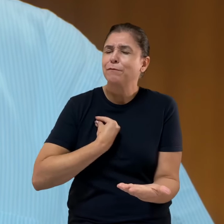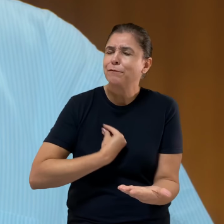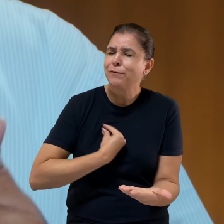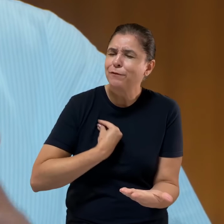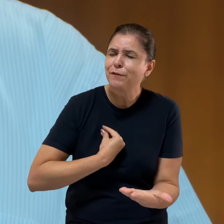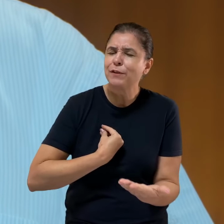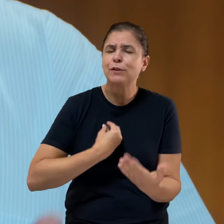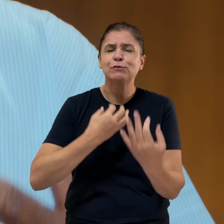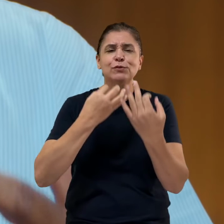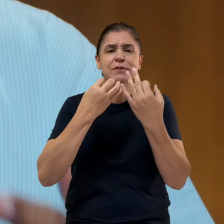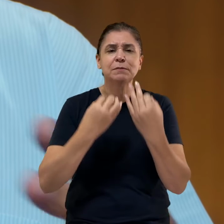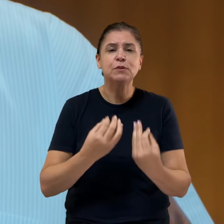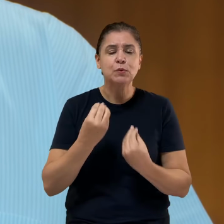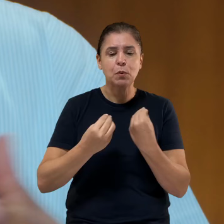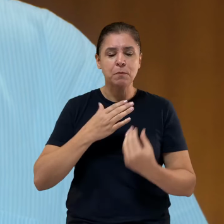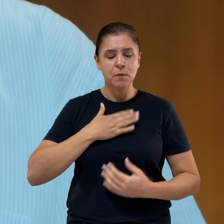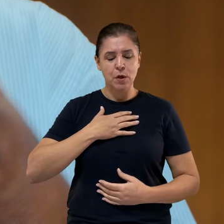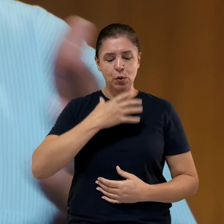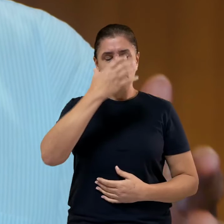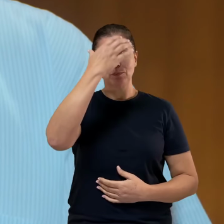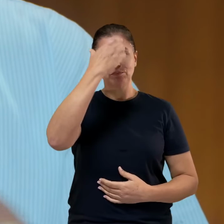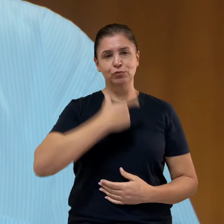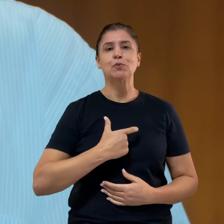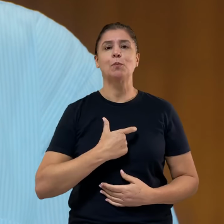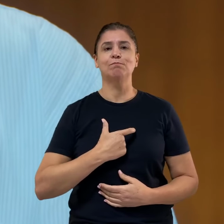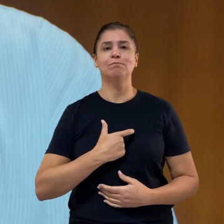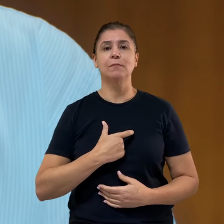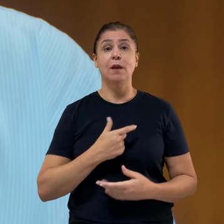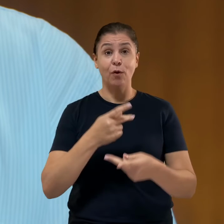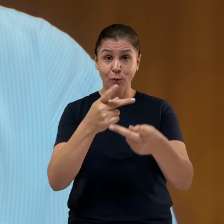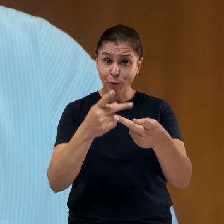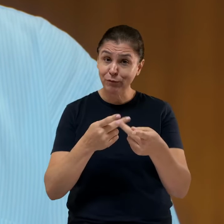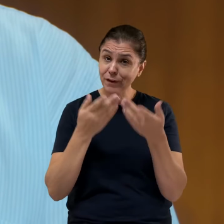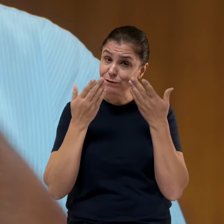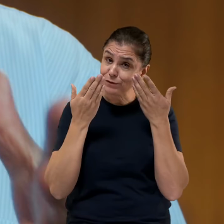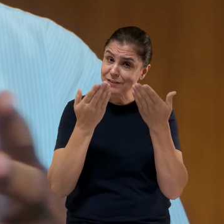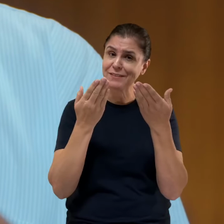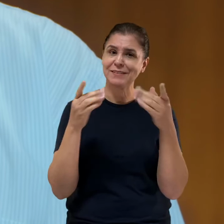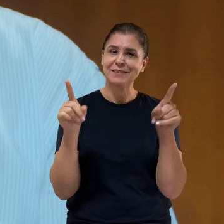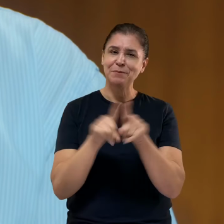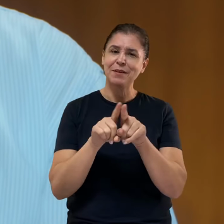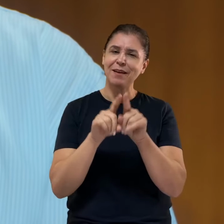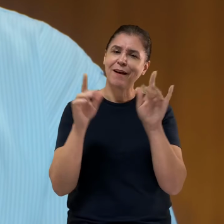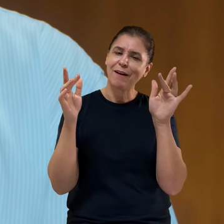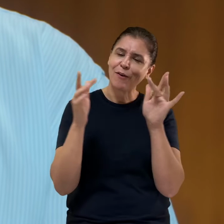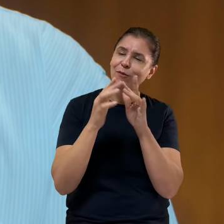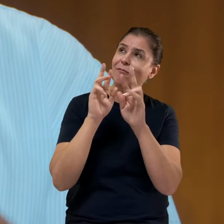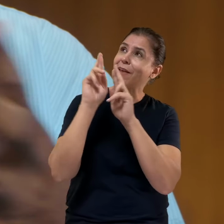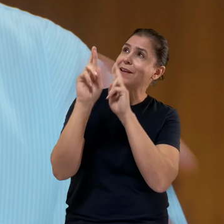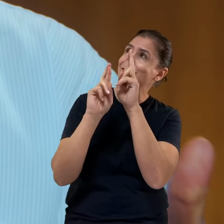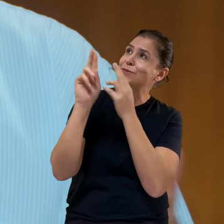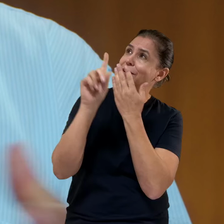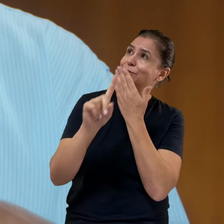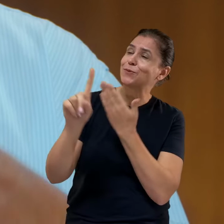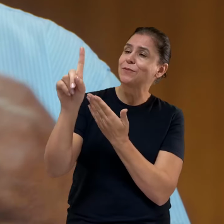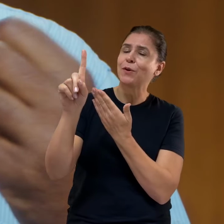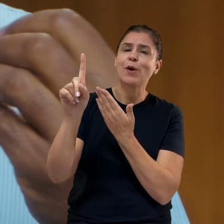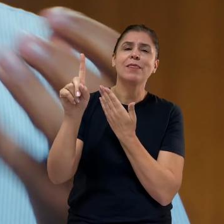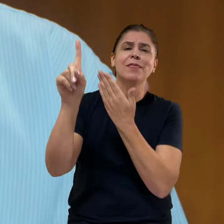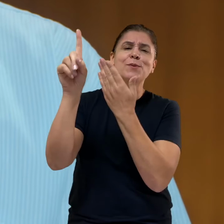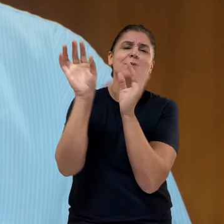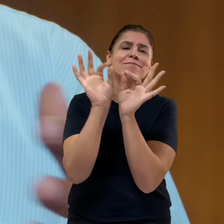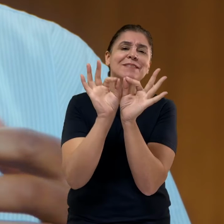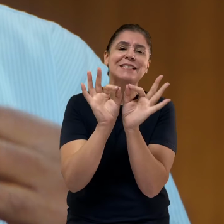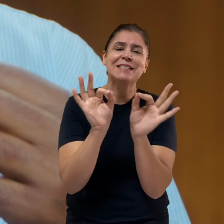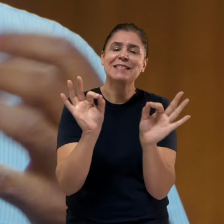vivê-lo justamente como eu sou. E convidar você também a relacionar-se com um Deus muito presente, um Deus